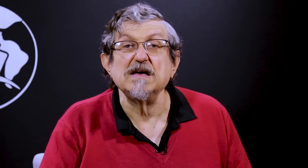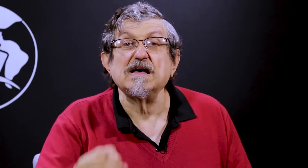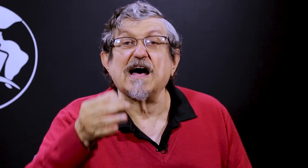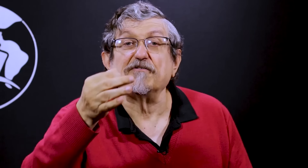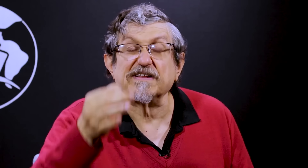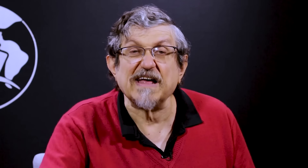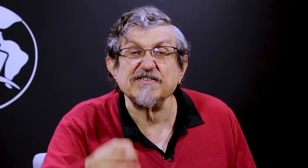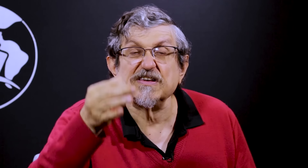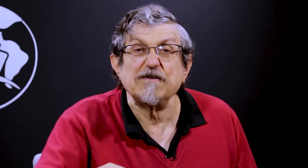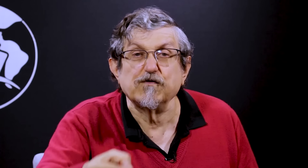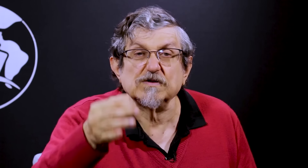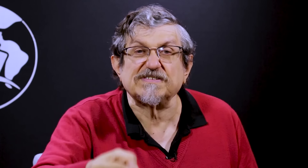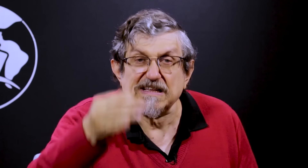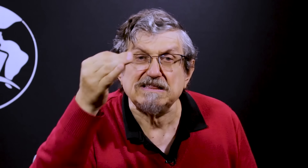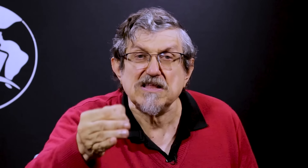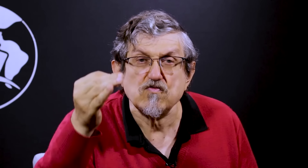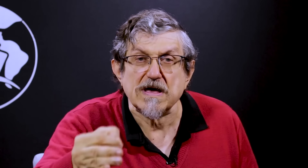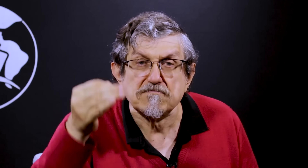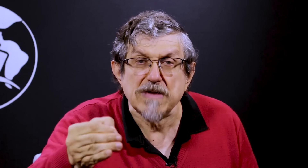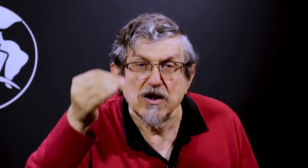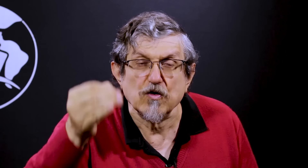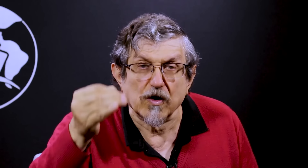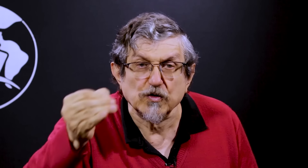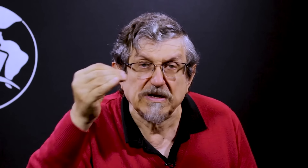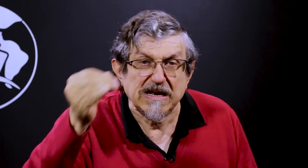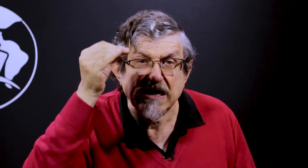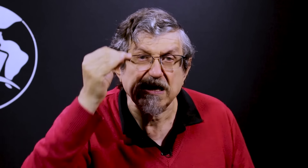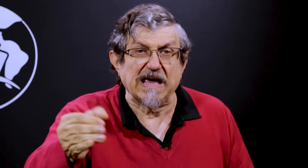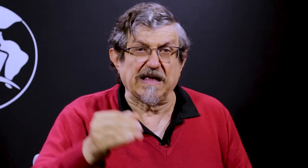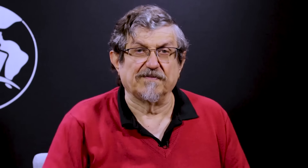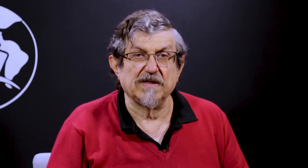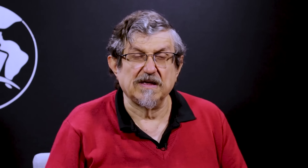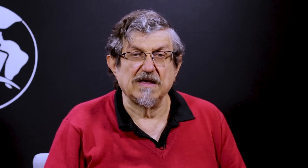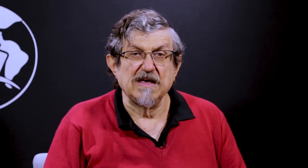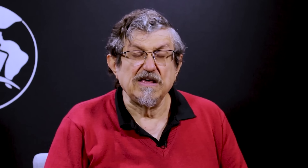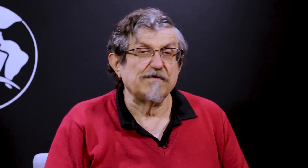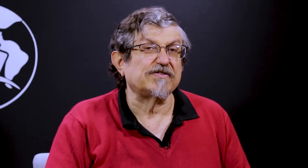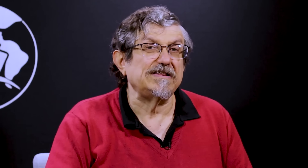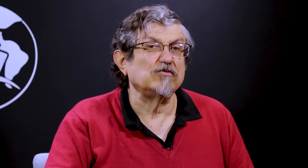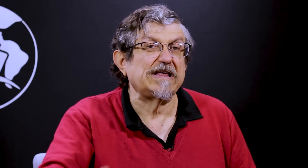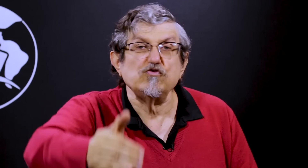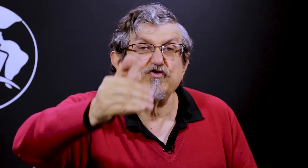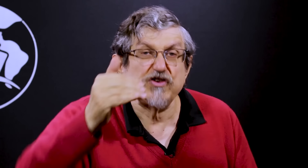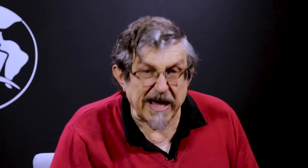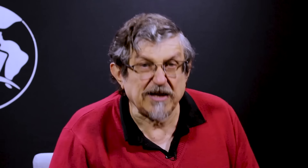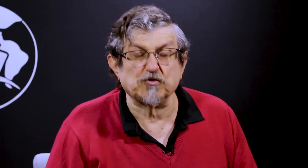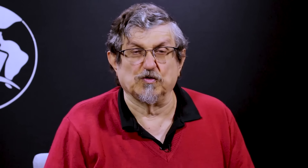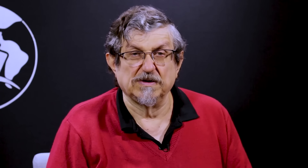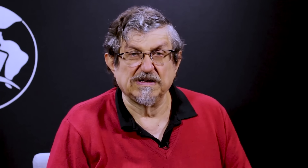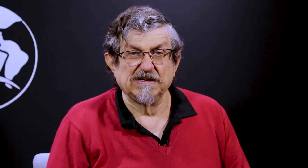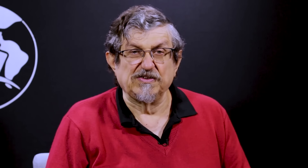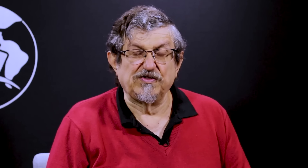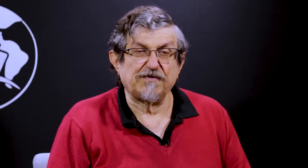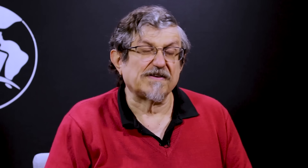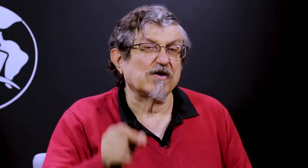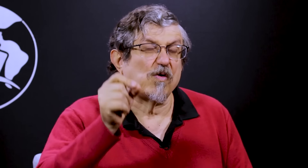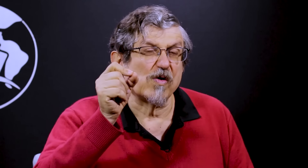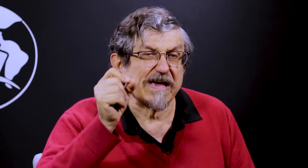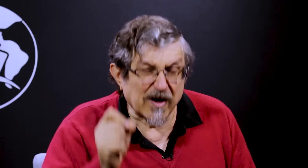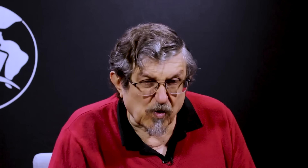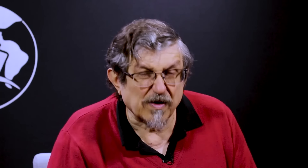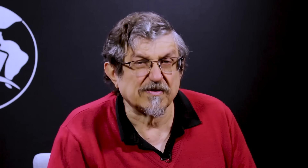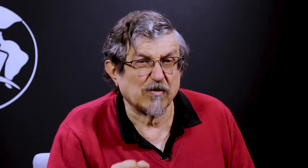quiser a verdade é que você não é melhor do que ninguém e você não tem o direito de